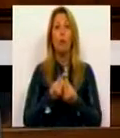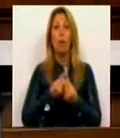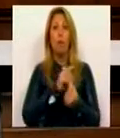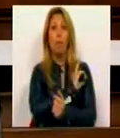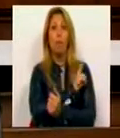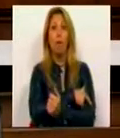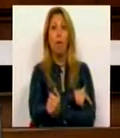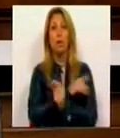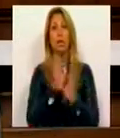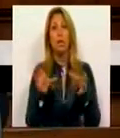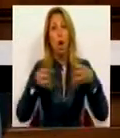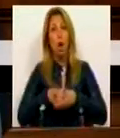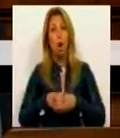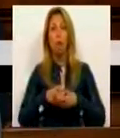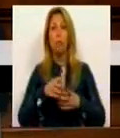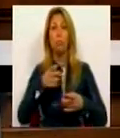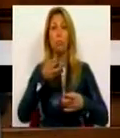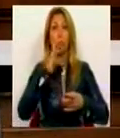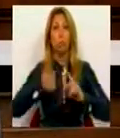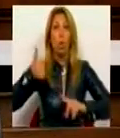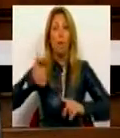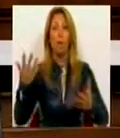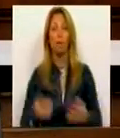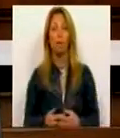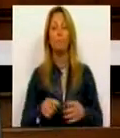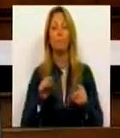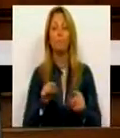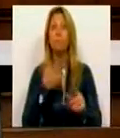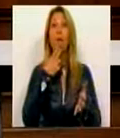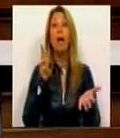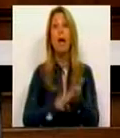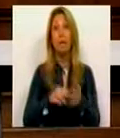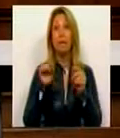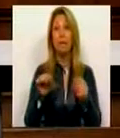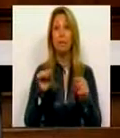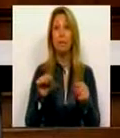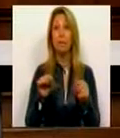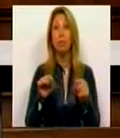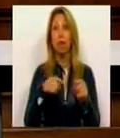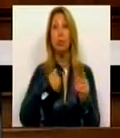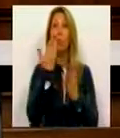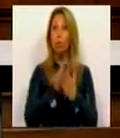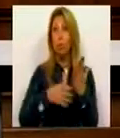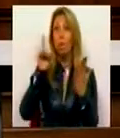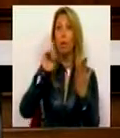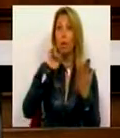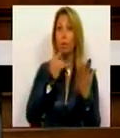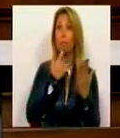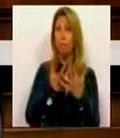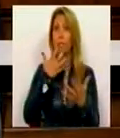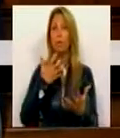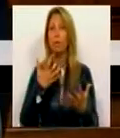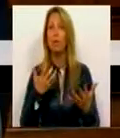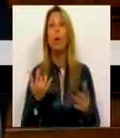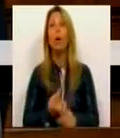Depois, a verdade é que este documento teve relevância, uma vez